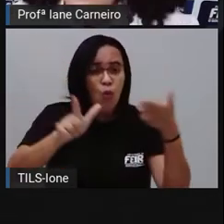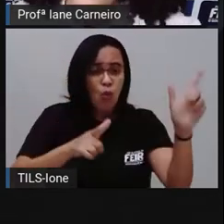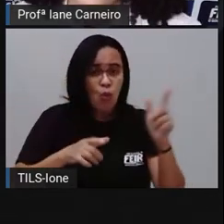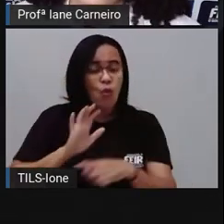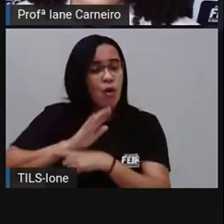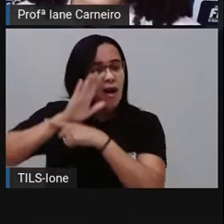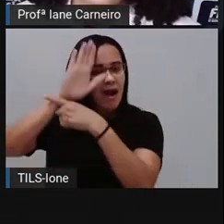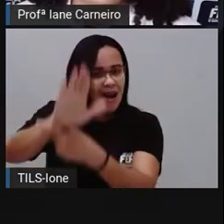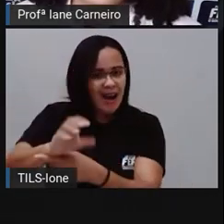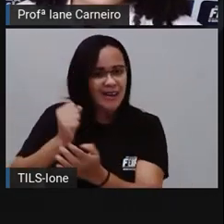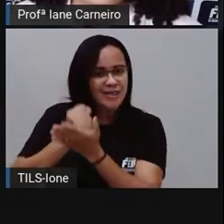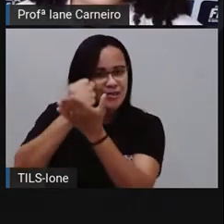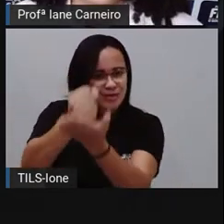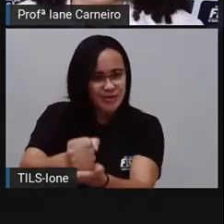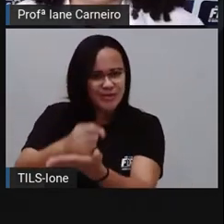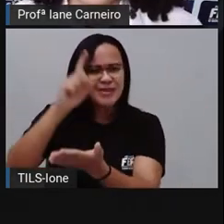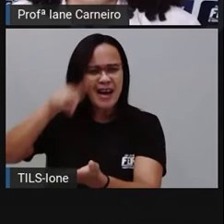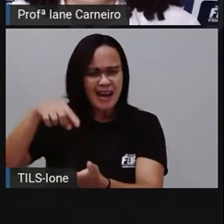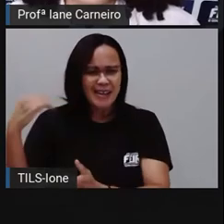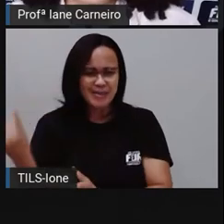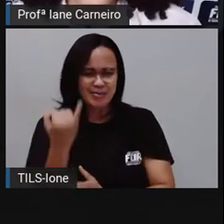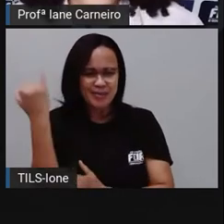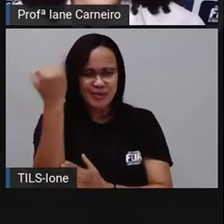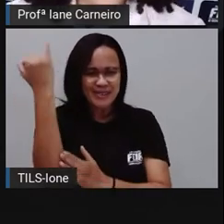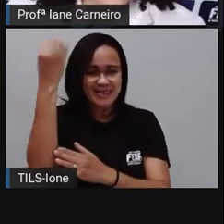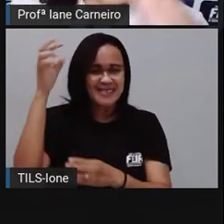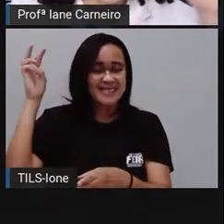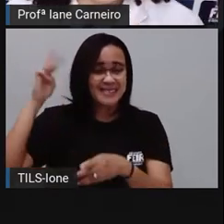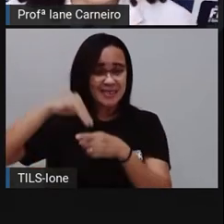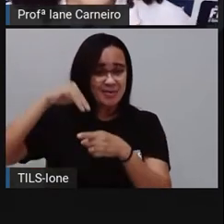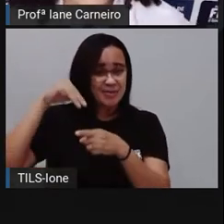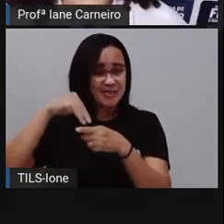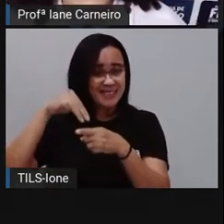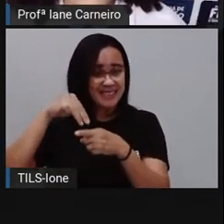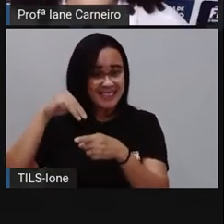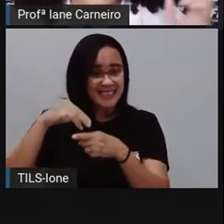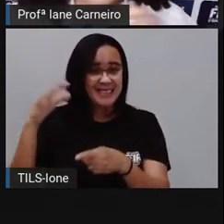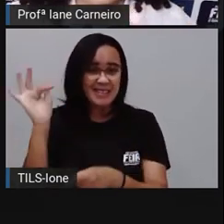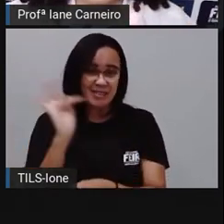importante aqui em nosso município, tá joia? Então foram todos esses